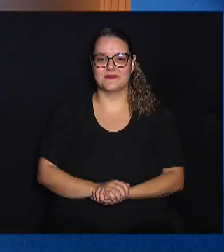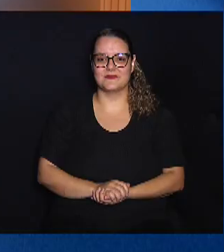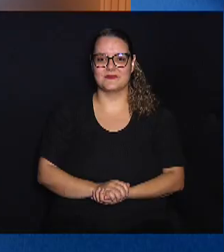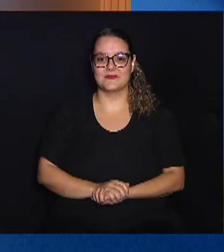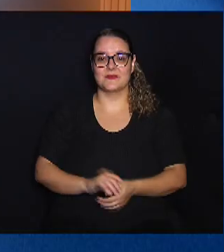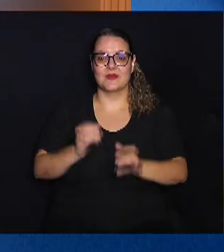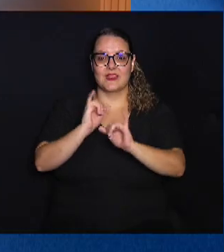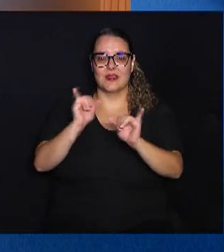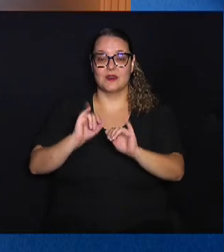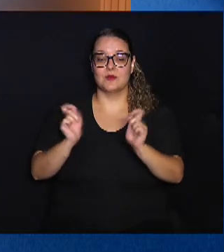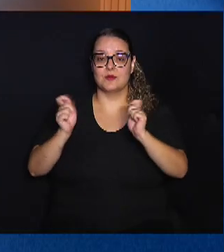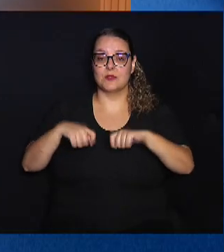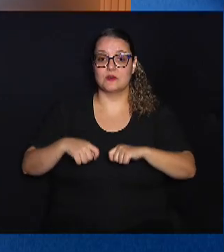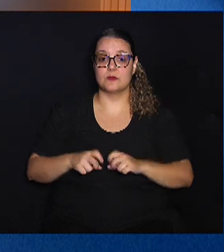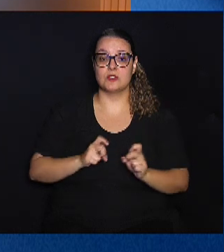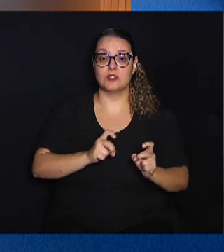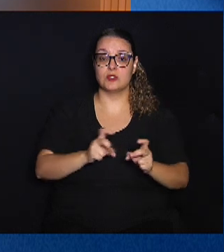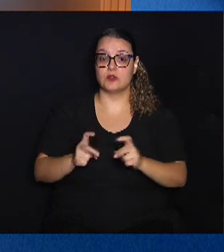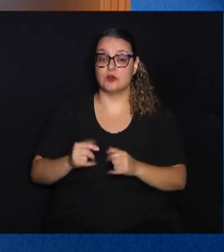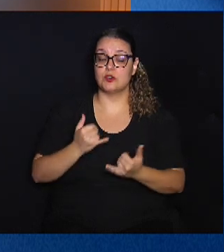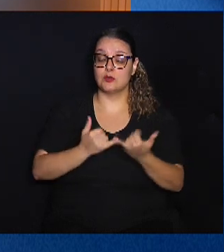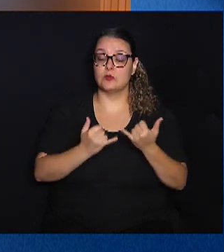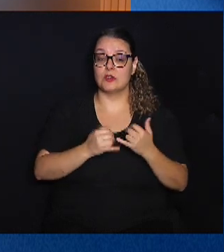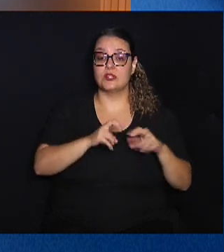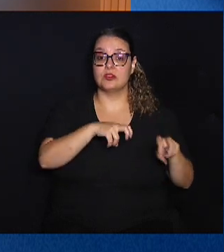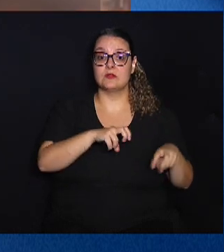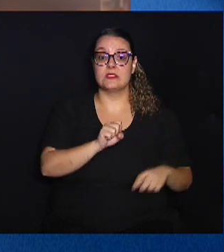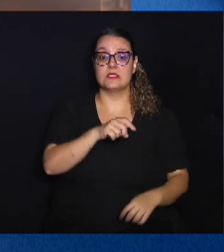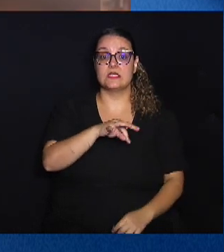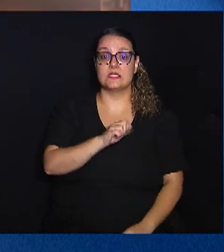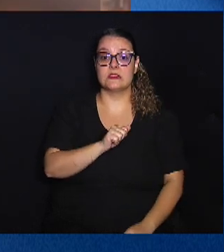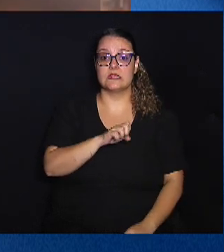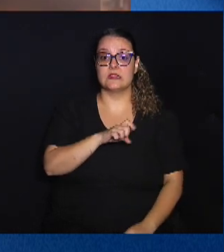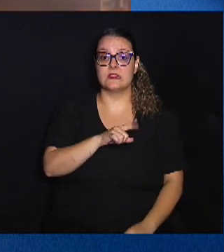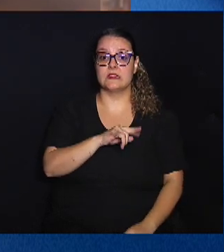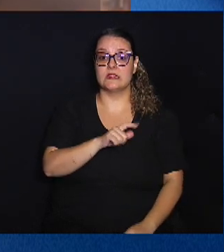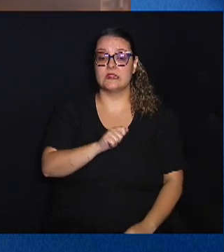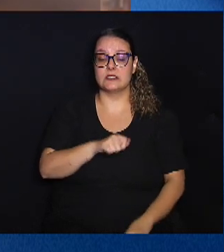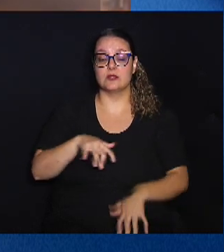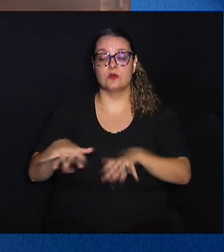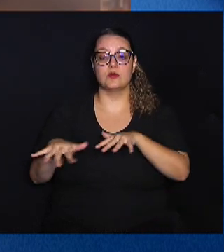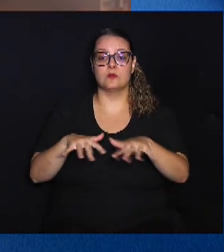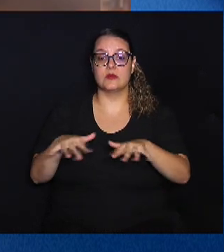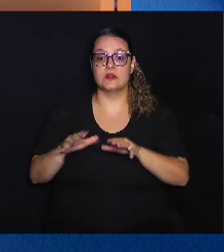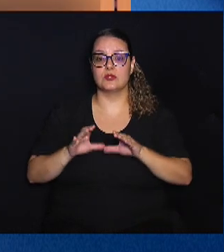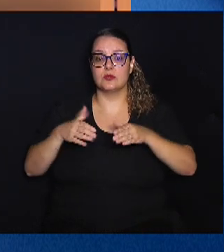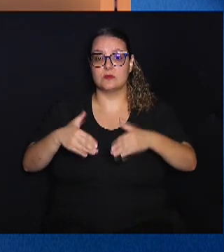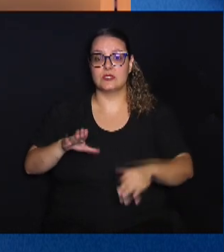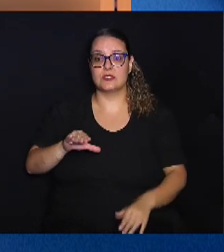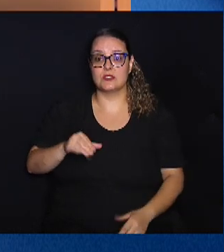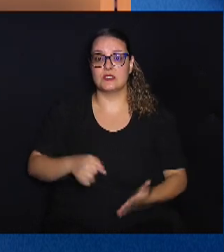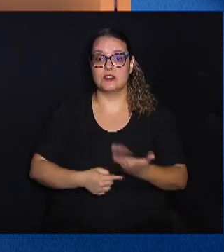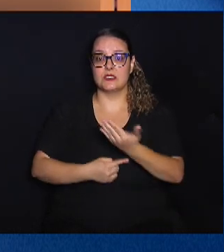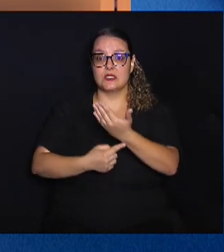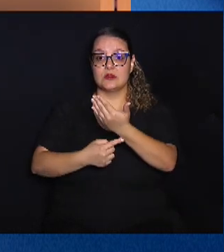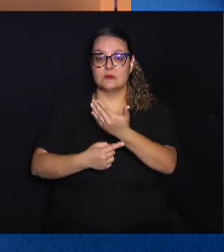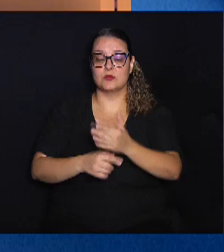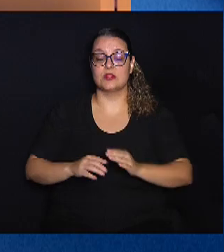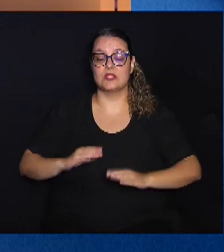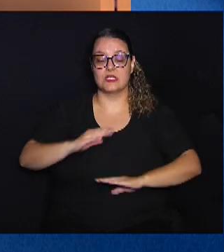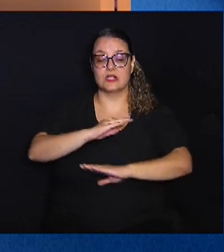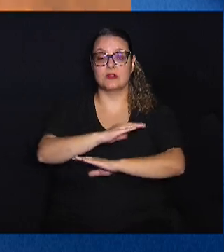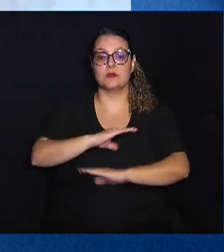Anúncio da possibilidade de venda de parte da Fazenda Santa Elisa mobiliza a Comissão de Ciência e Tecnologia da Câmara